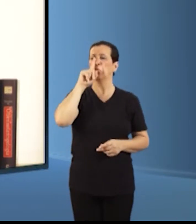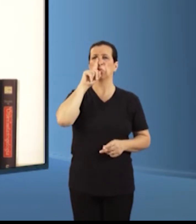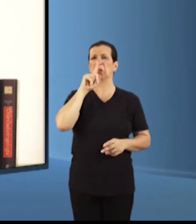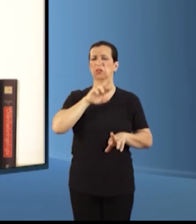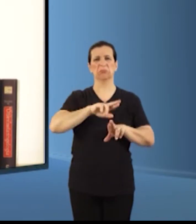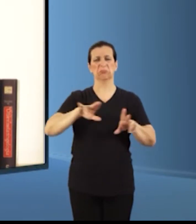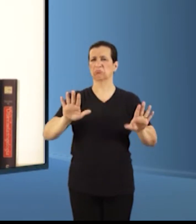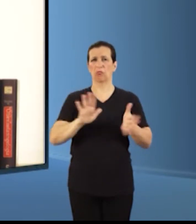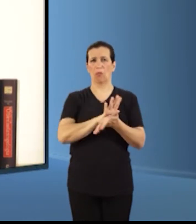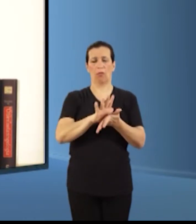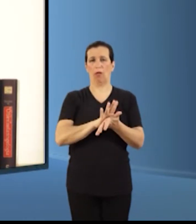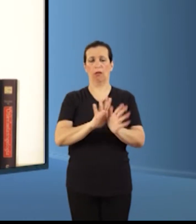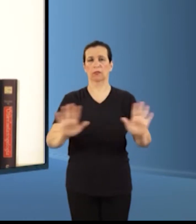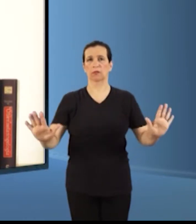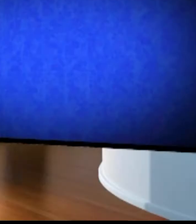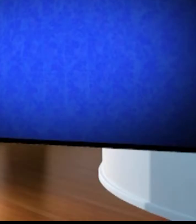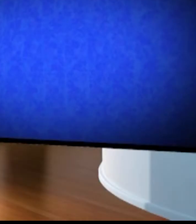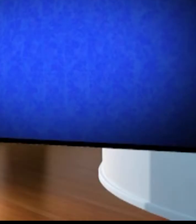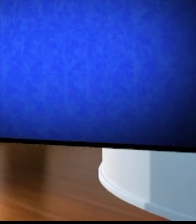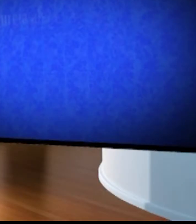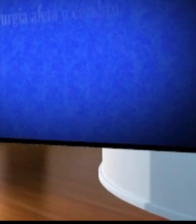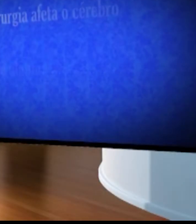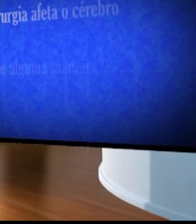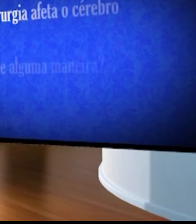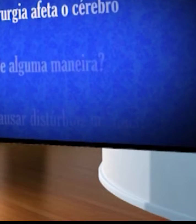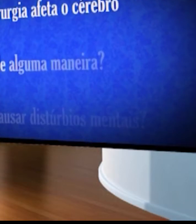sem nenhuma restrição.